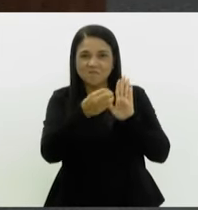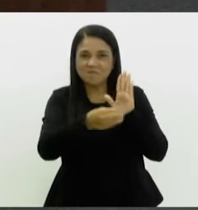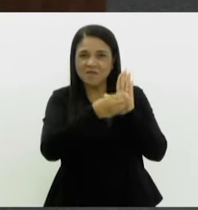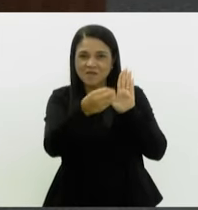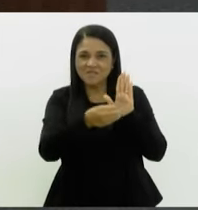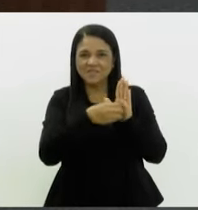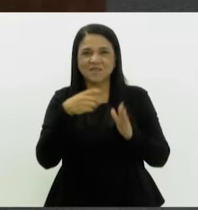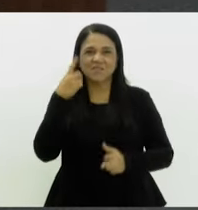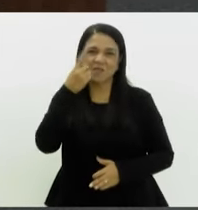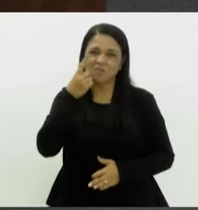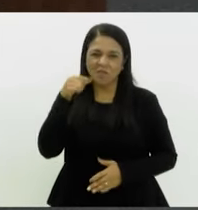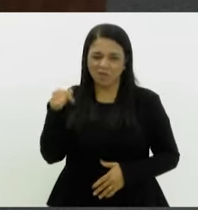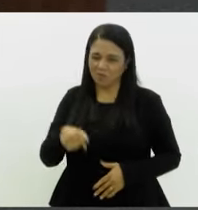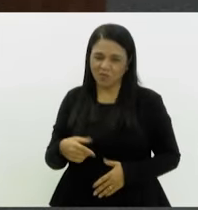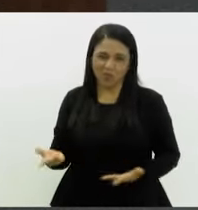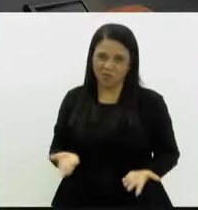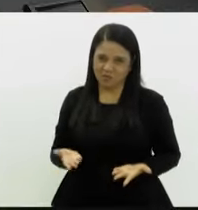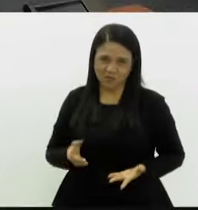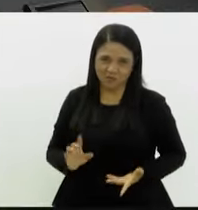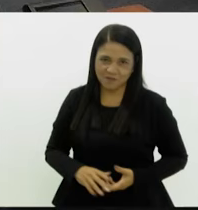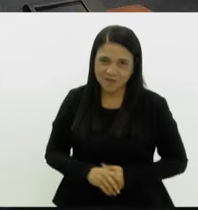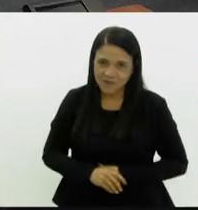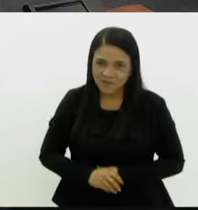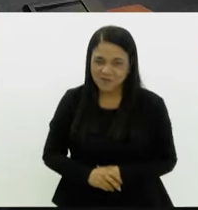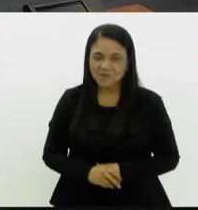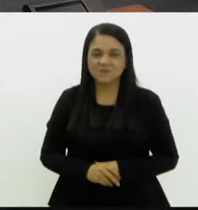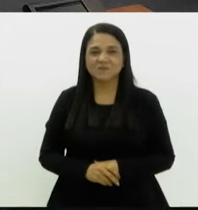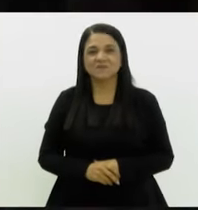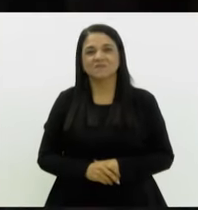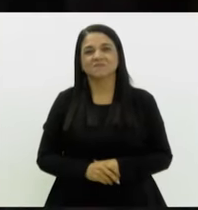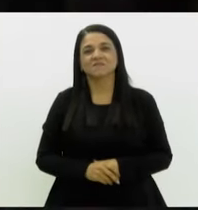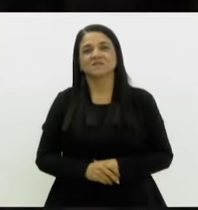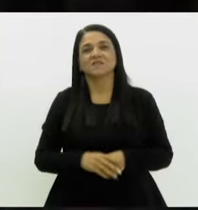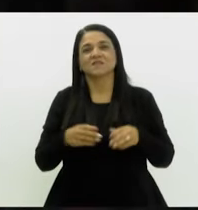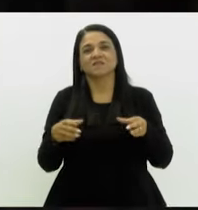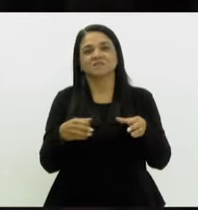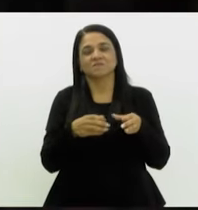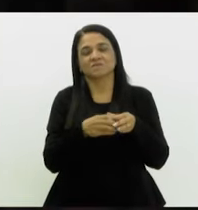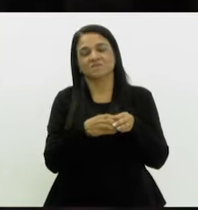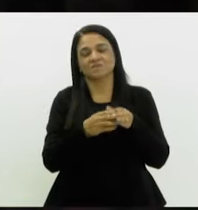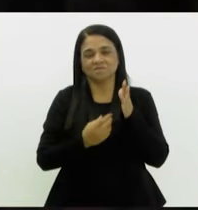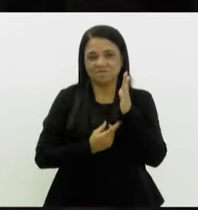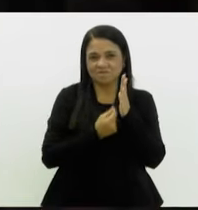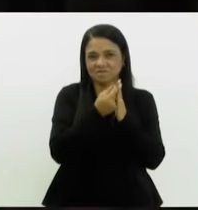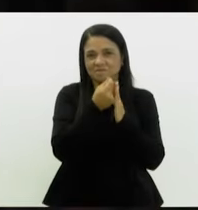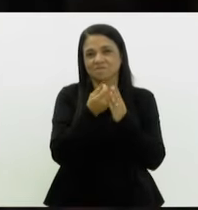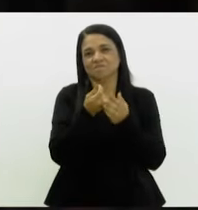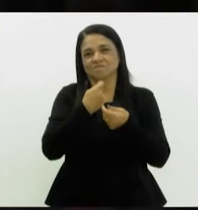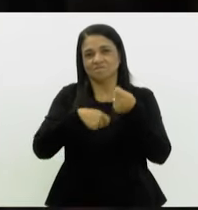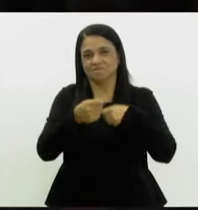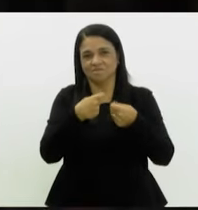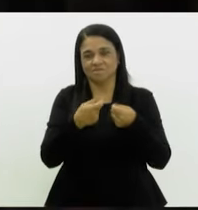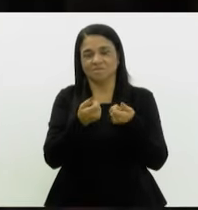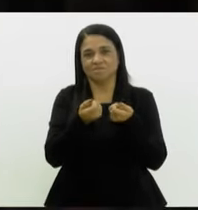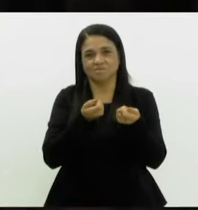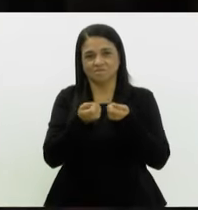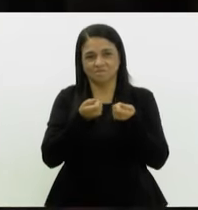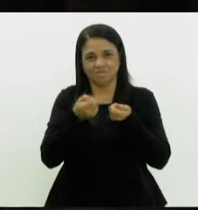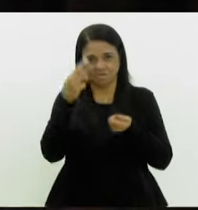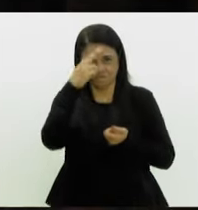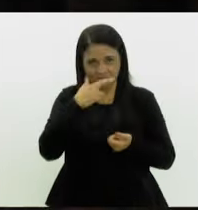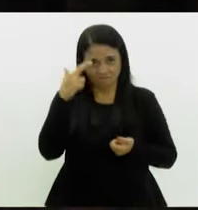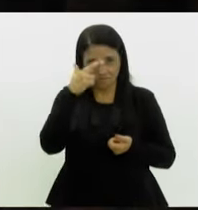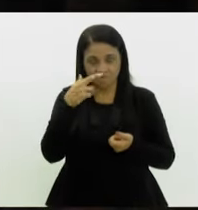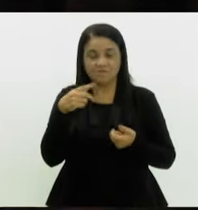chamou de engraçadinho não está presente. Pela Comissão de Orçamento, Finanças, Fiscalização Financeira e Controle, deputado André